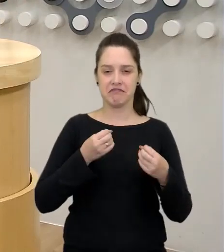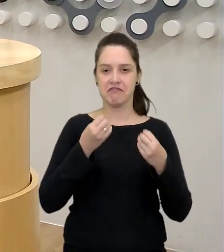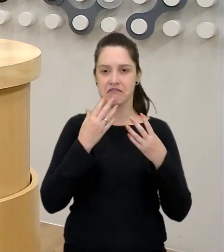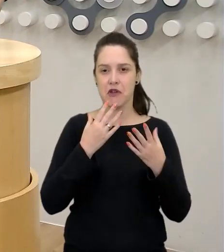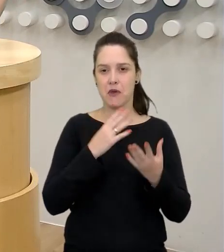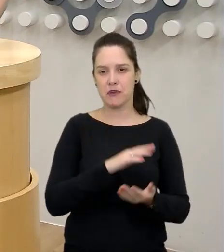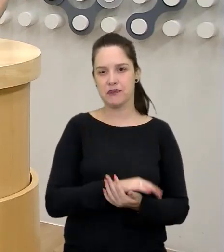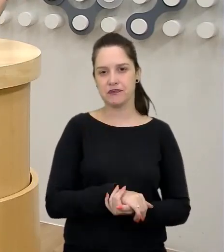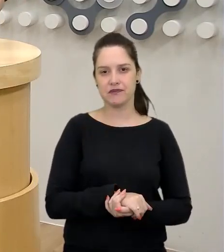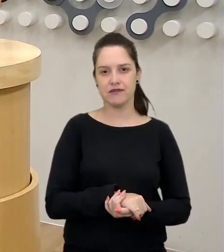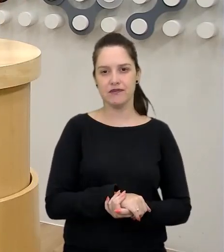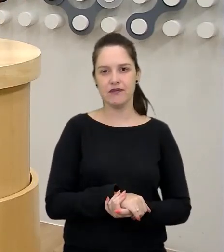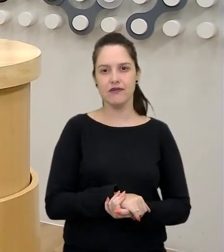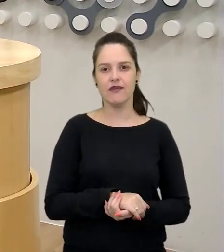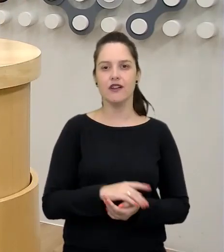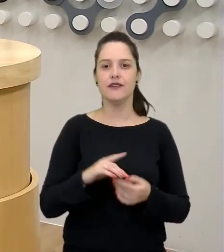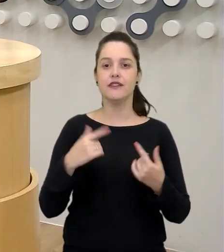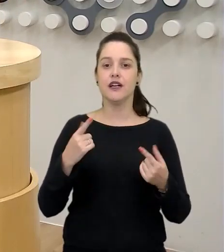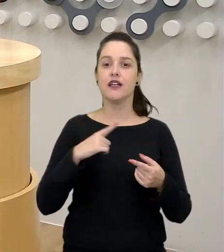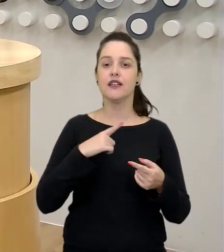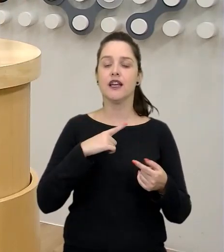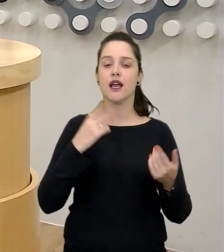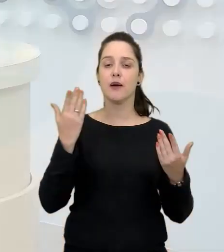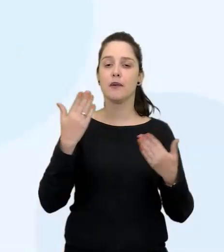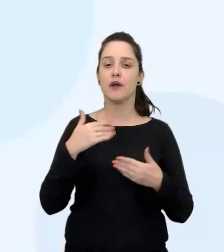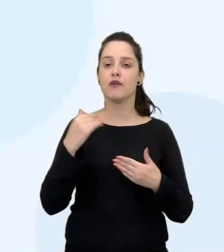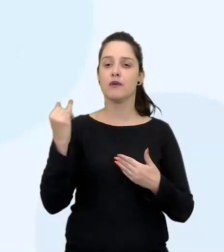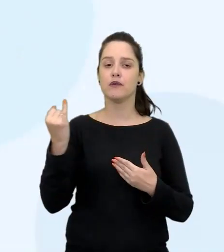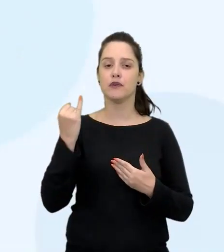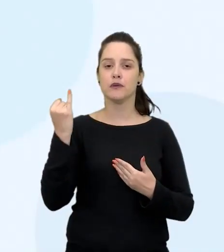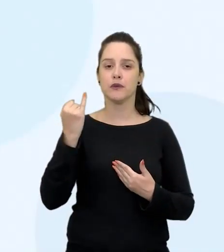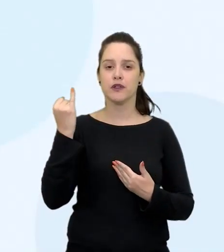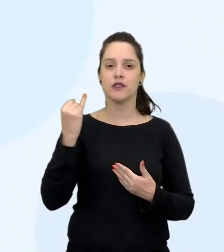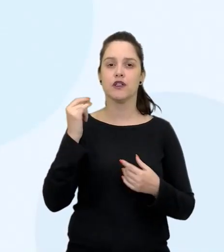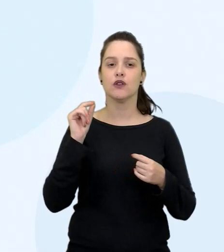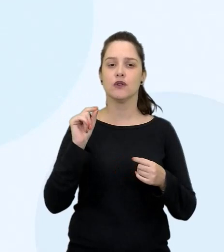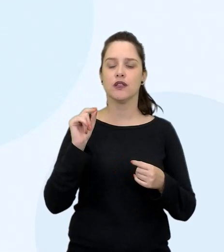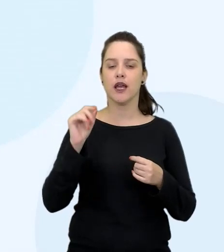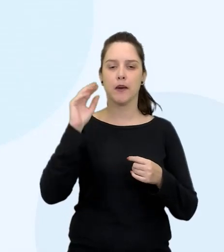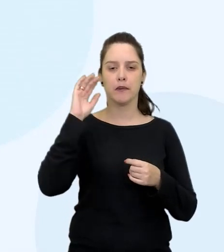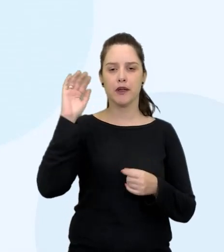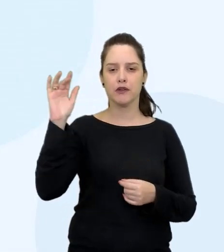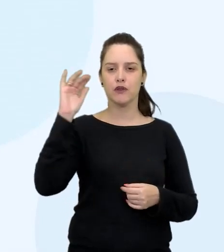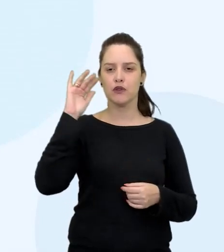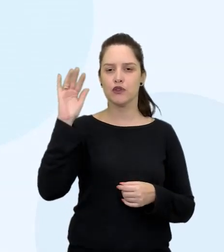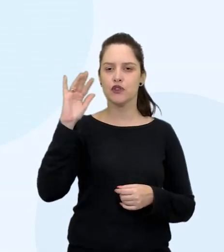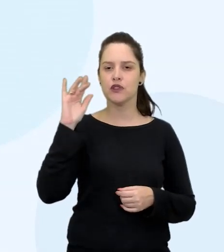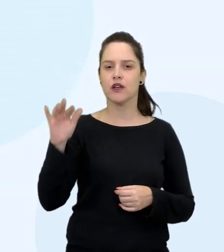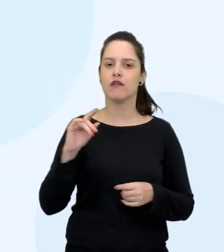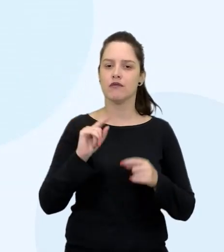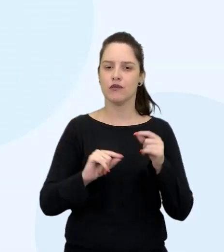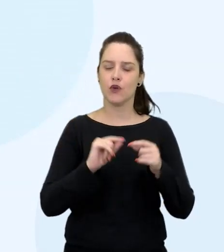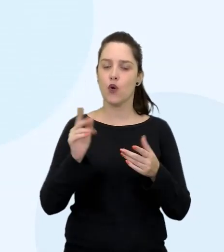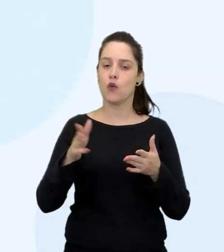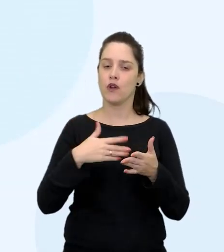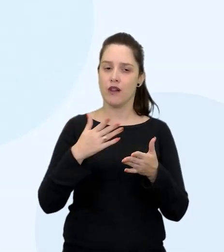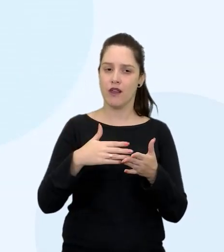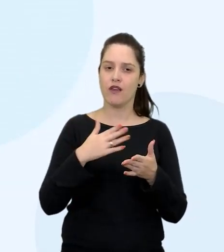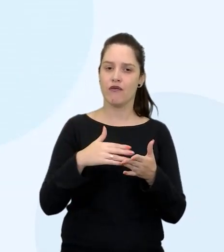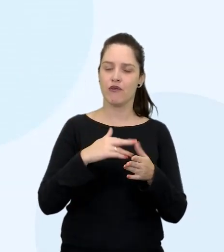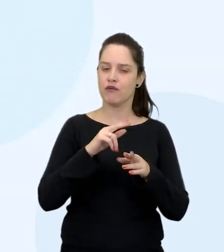só, né? Então, temos também outra obra também que é importantíssima, que é o Livro de Ouro da Mitologia, né? Que aí ele tem